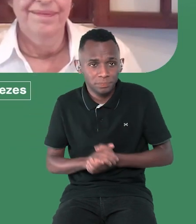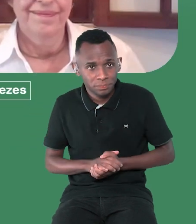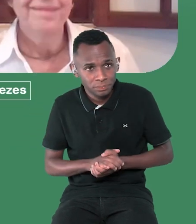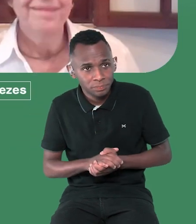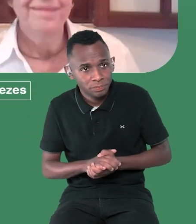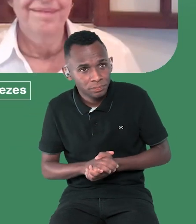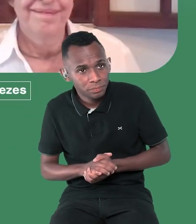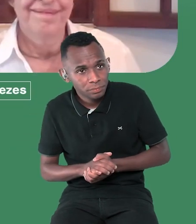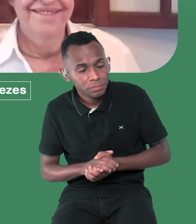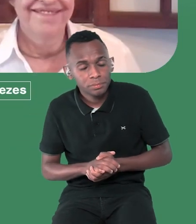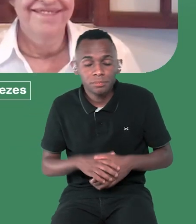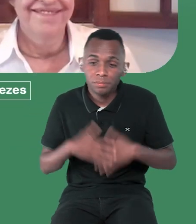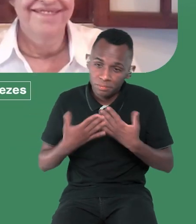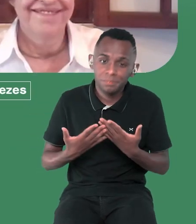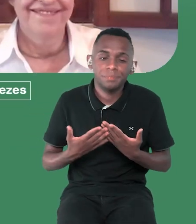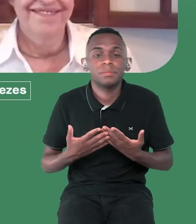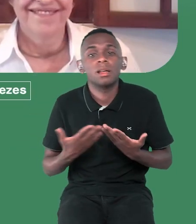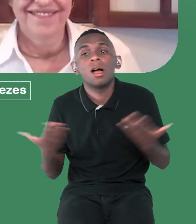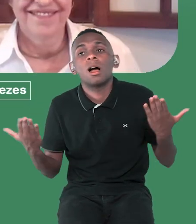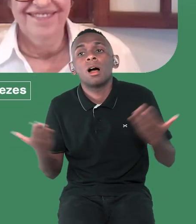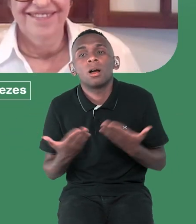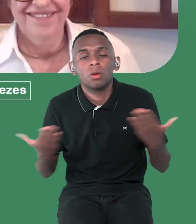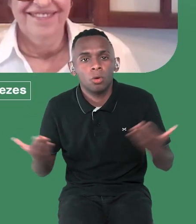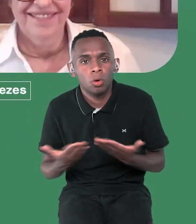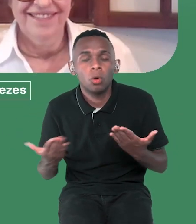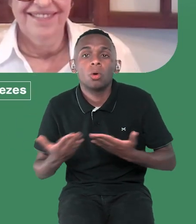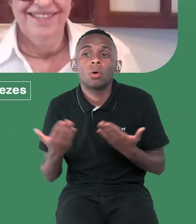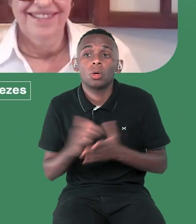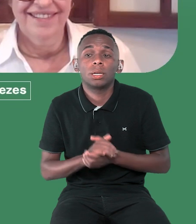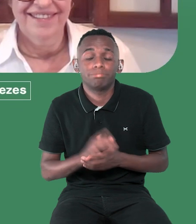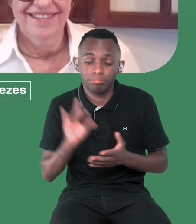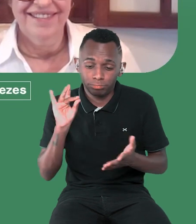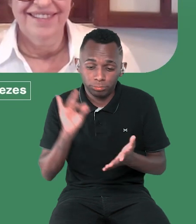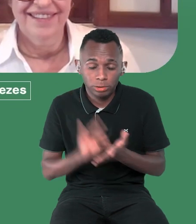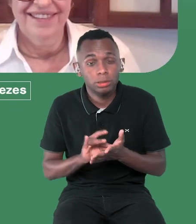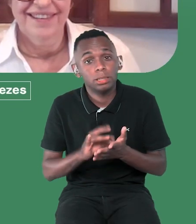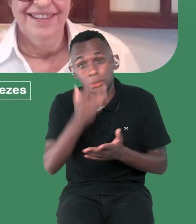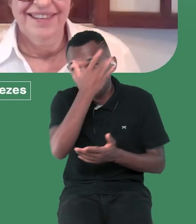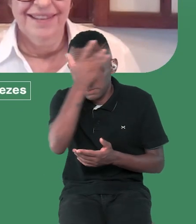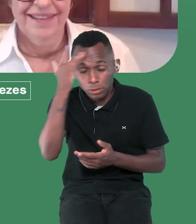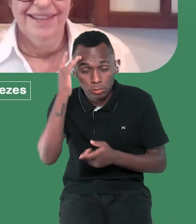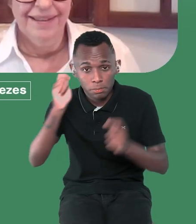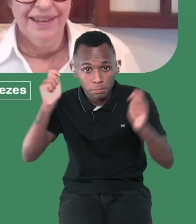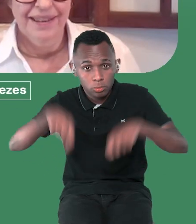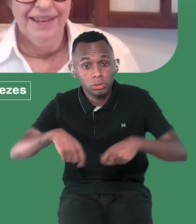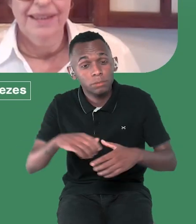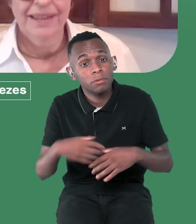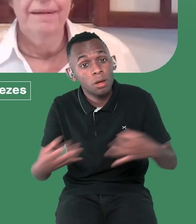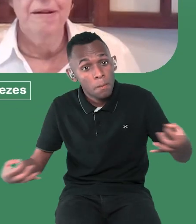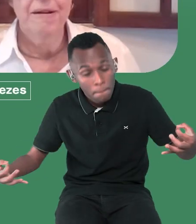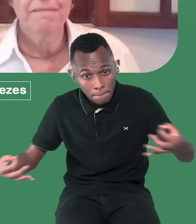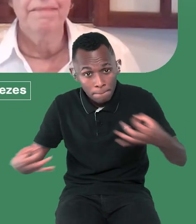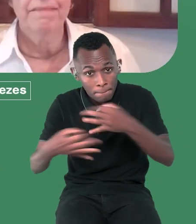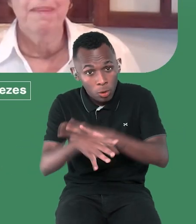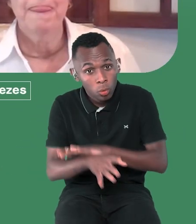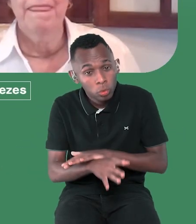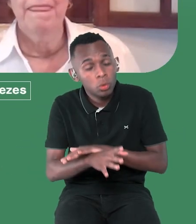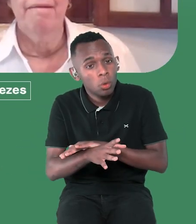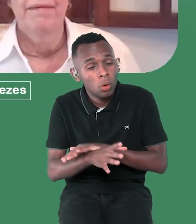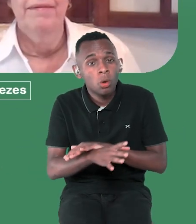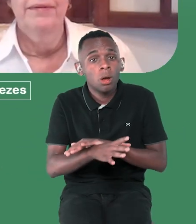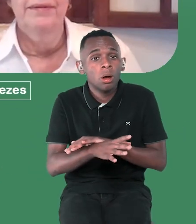já começa a ter uma liberdade maior, né? A ilustração não precisa ser literalmente